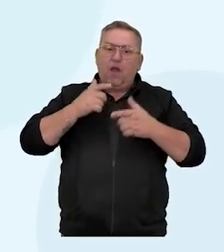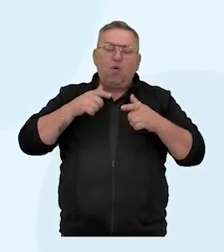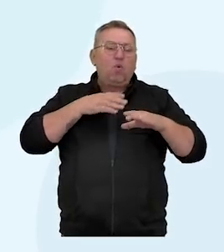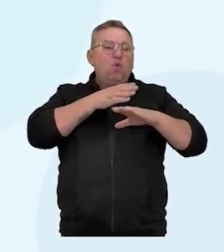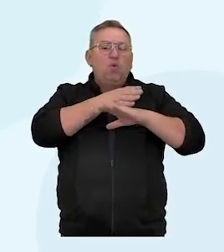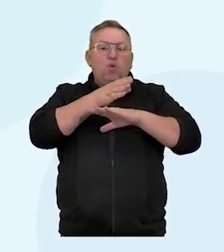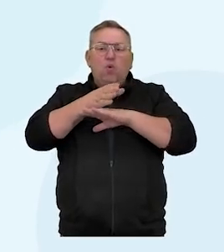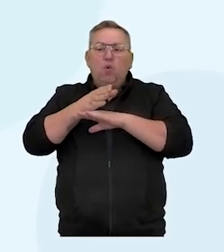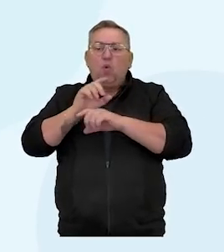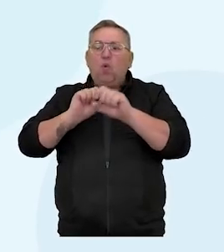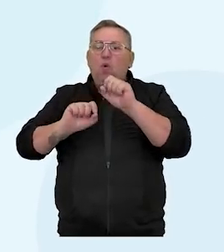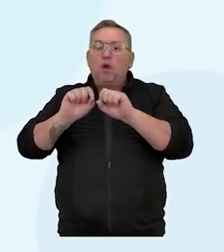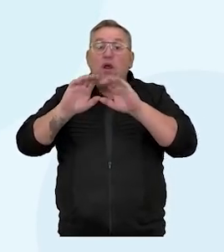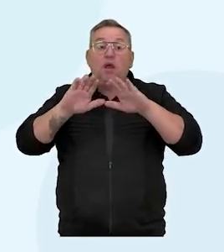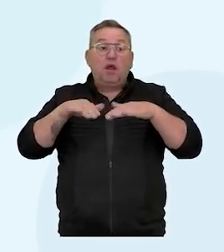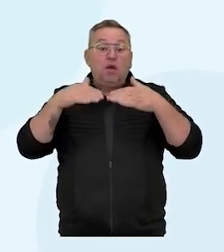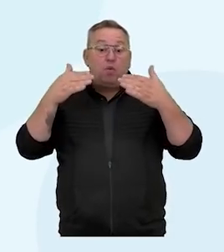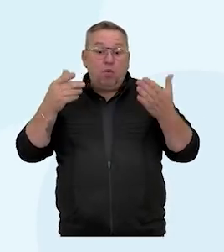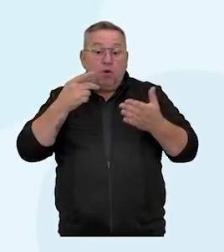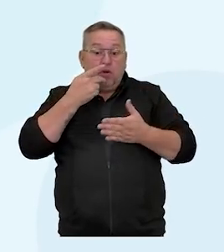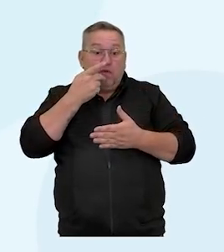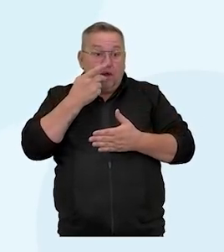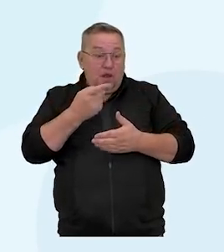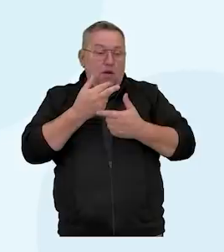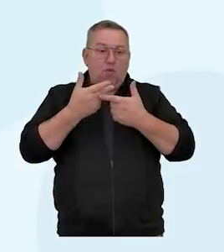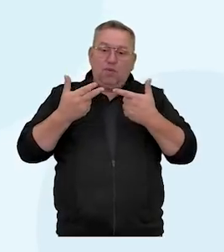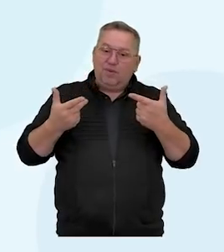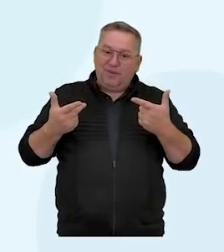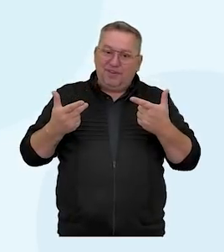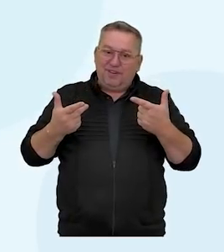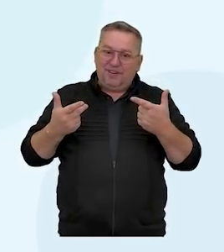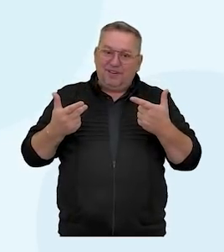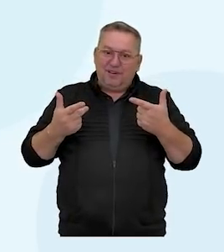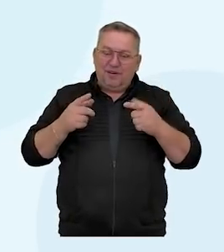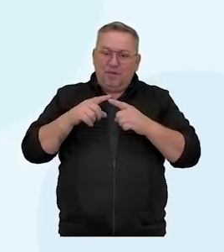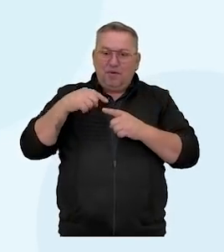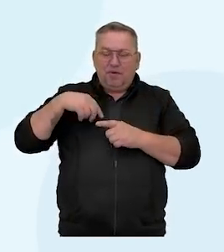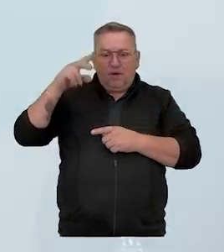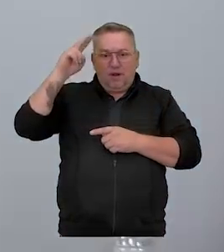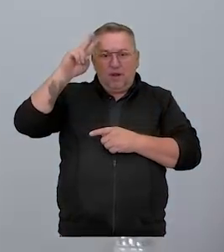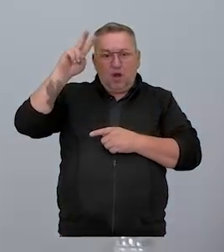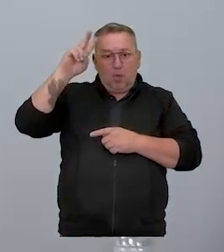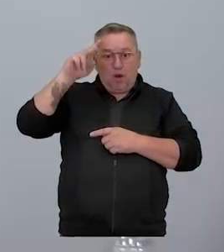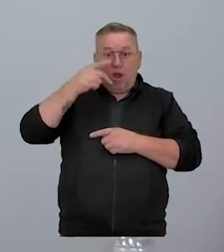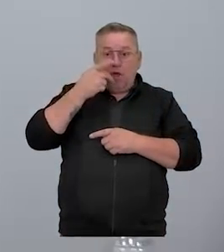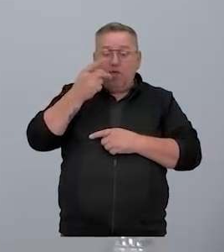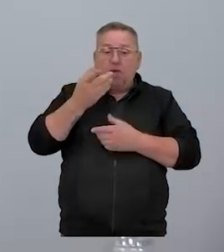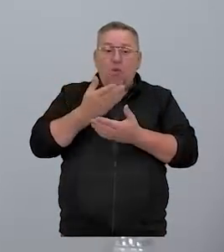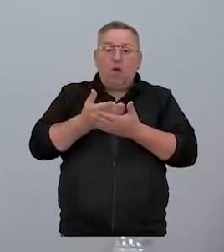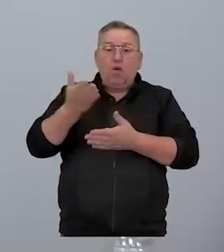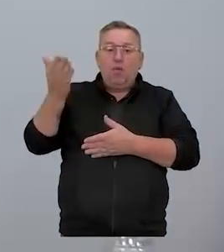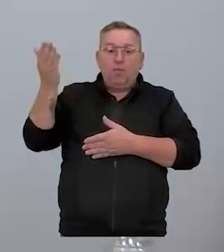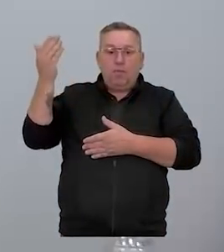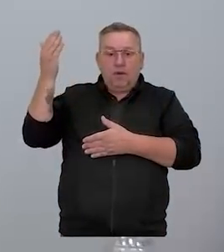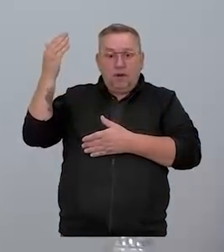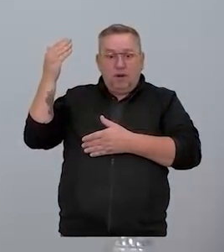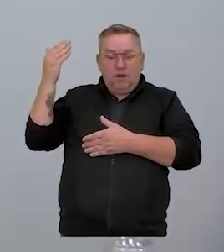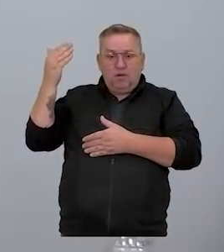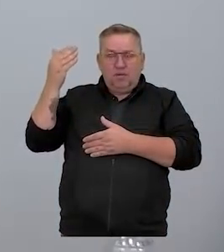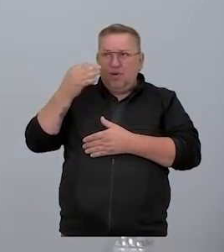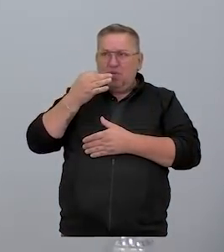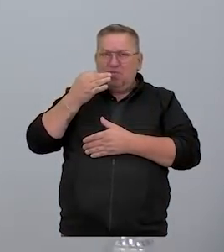ir, o que e quando dizer algo. Para a gente retomar um pouquinho aí do que falamos na aula passada, sobre aquela, acho que nem